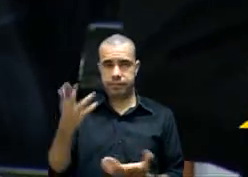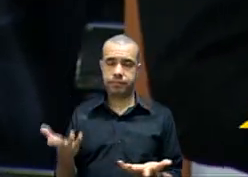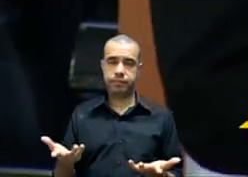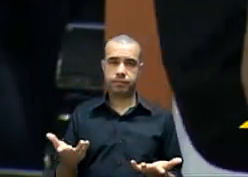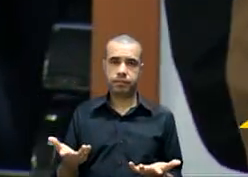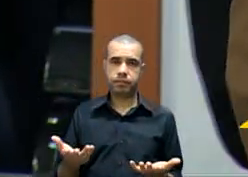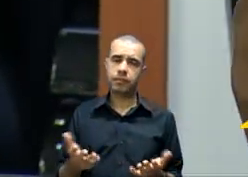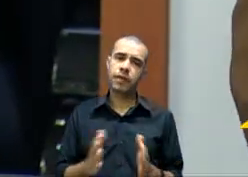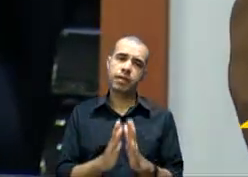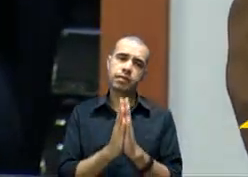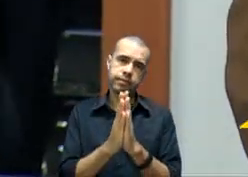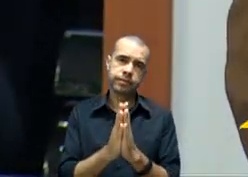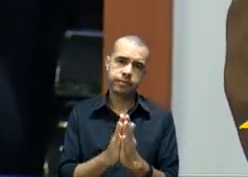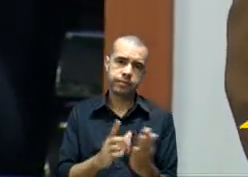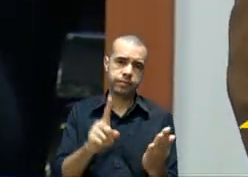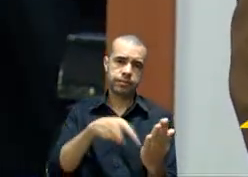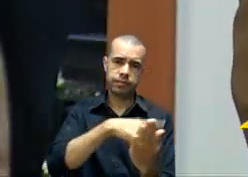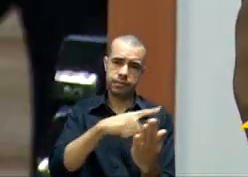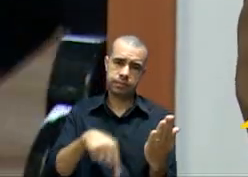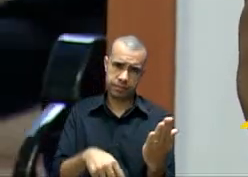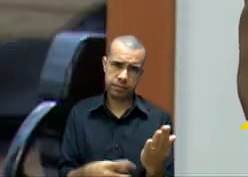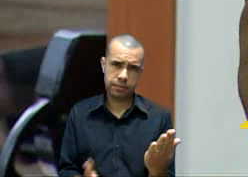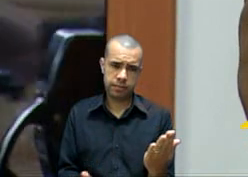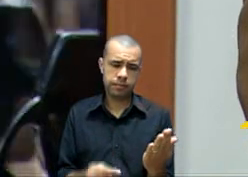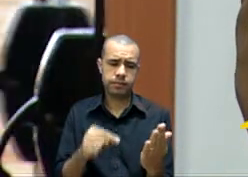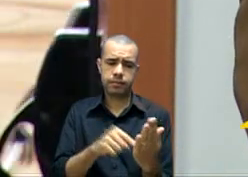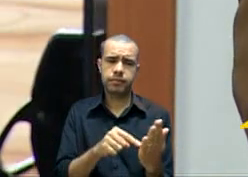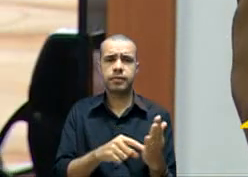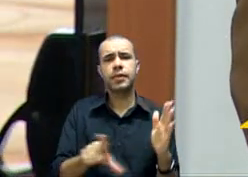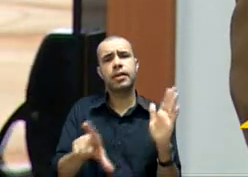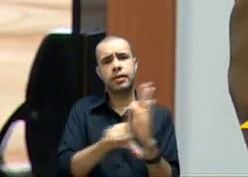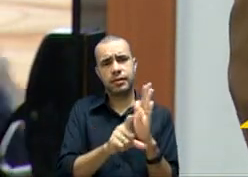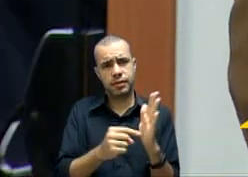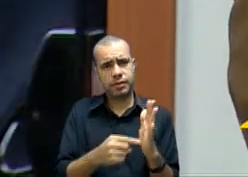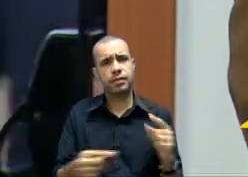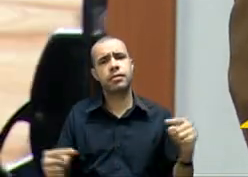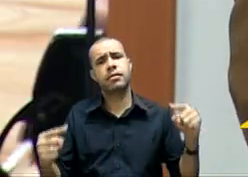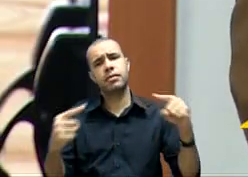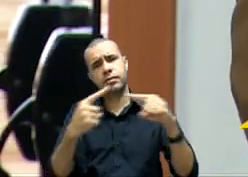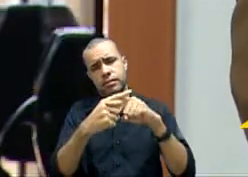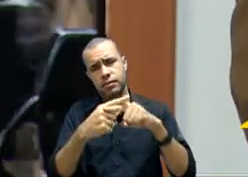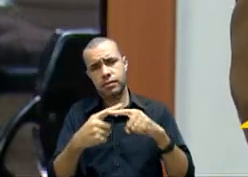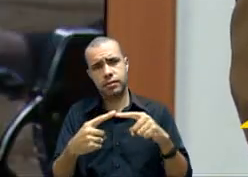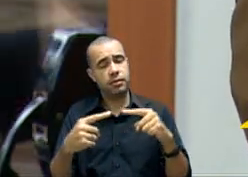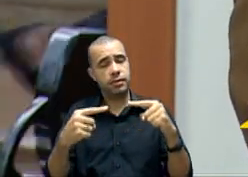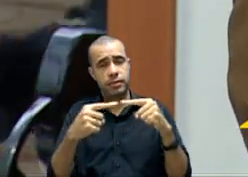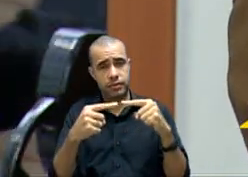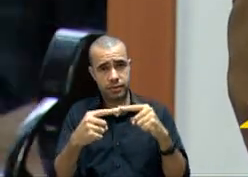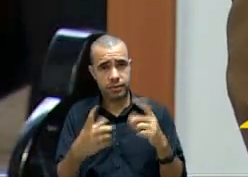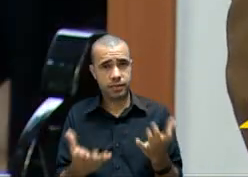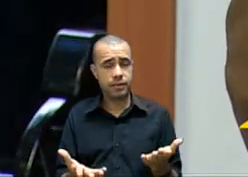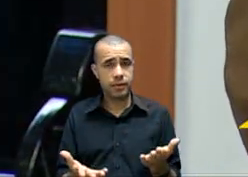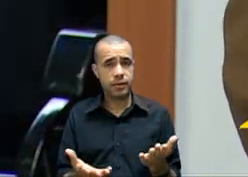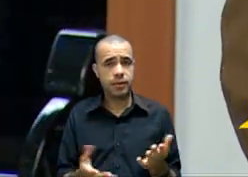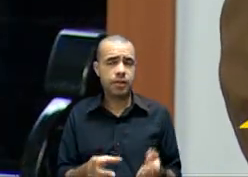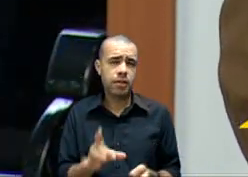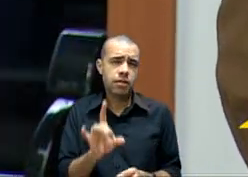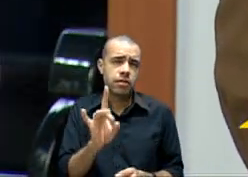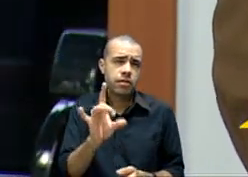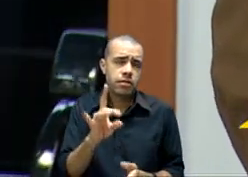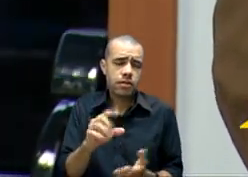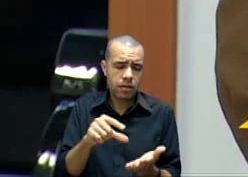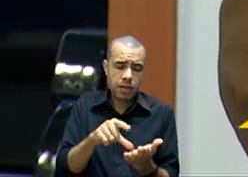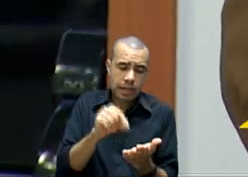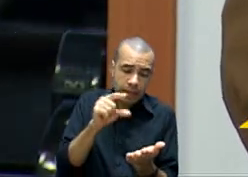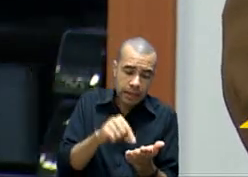recebam o veto, porque ele é constitucional, o projeto, ele só represtina um artigo,